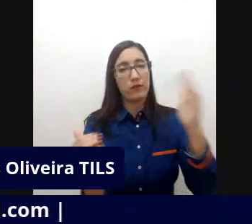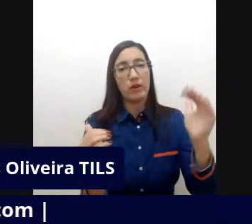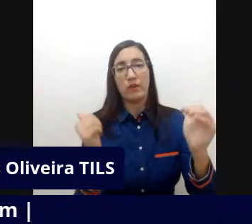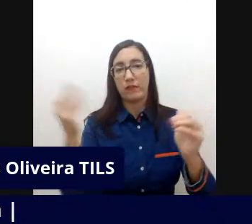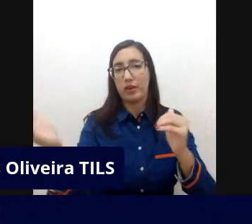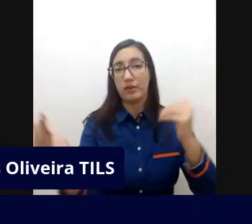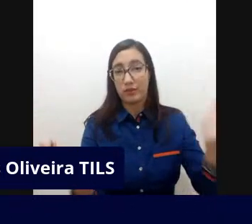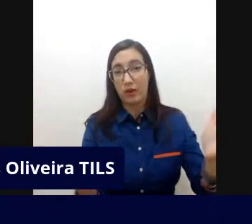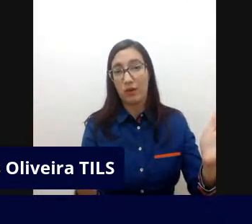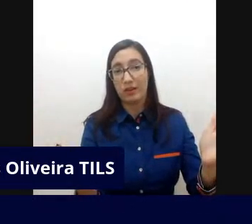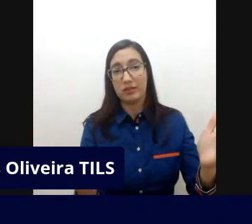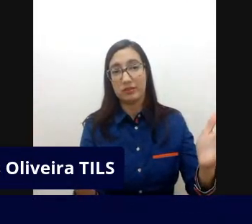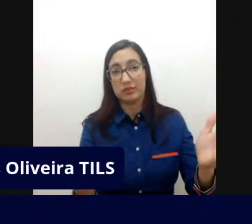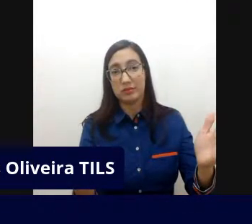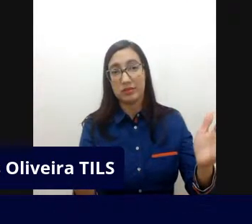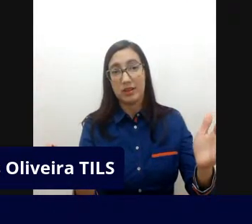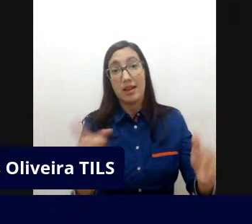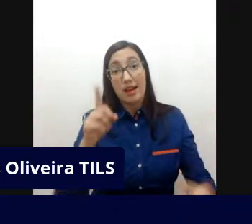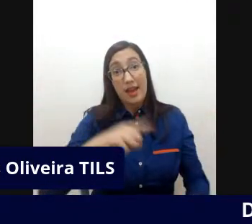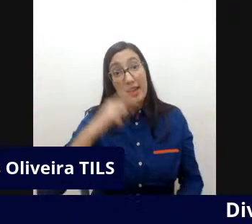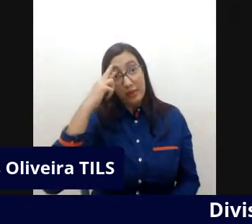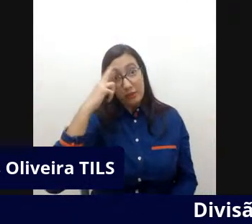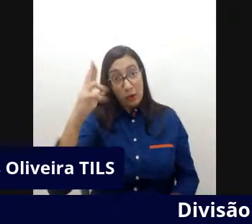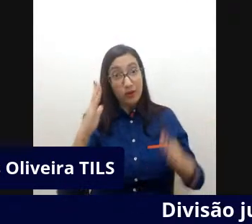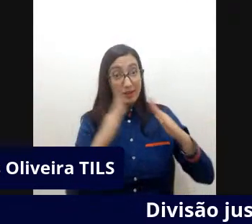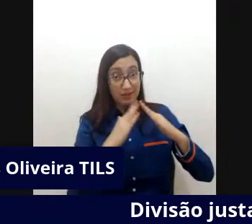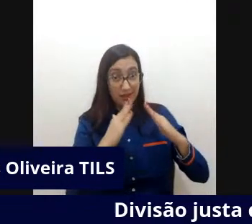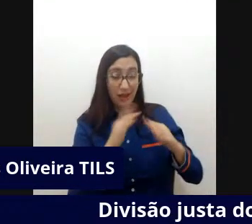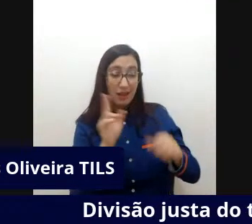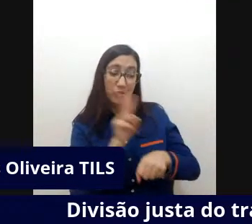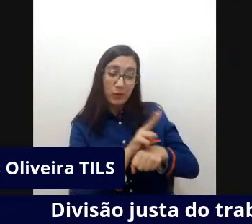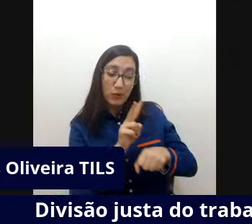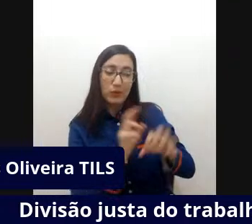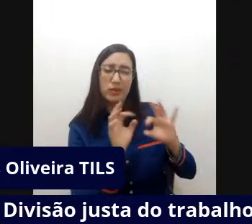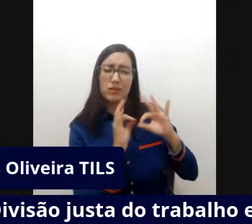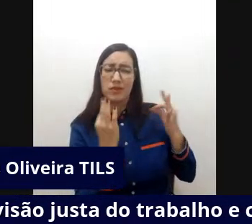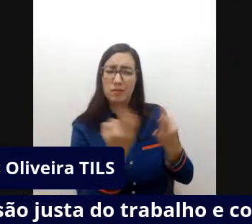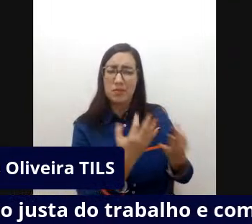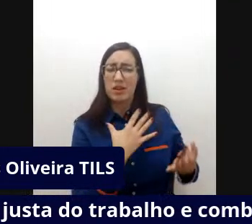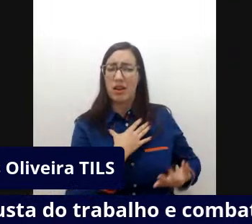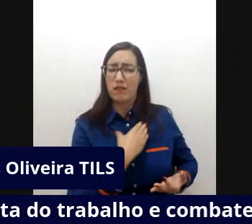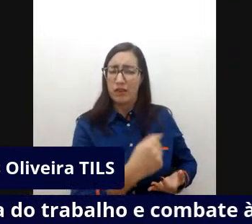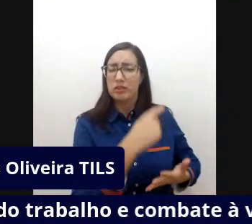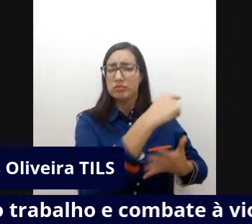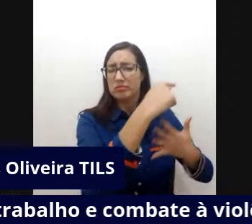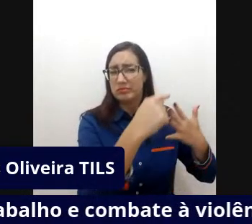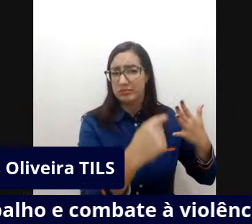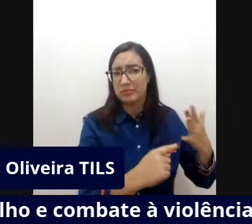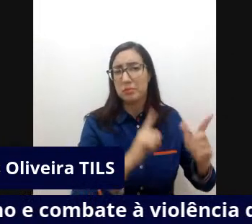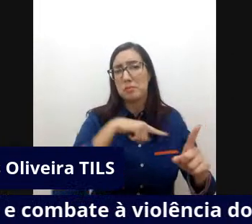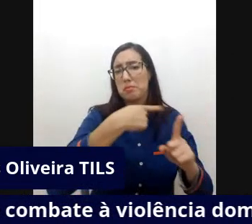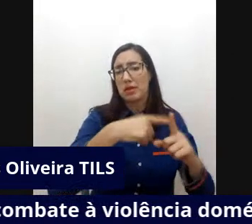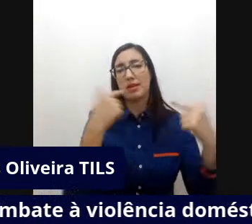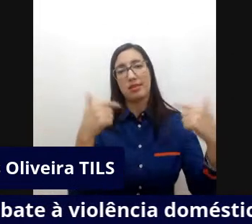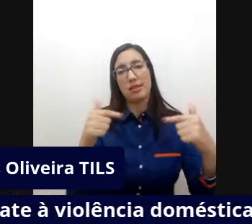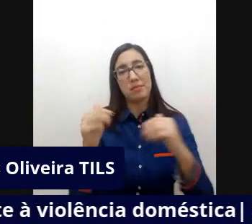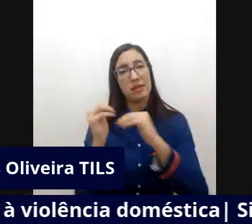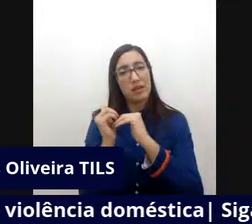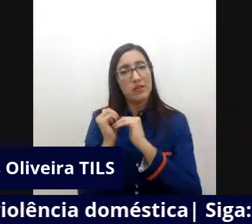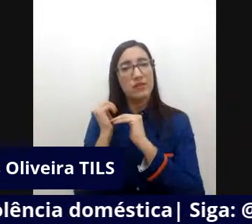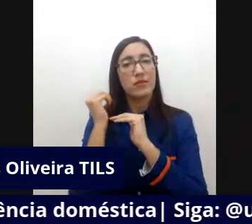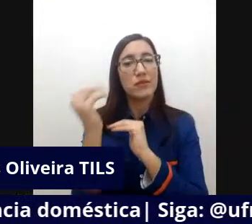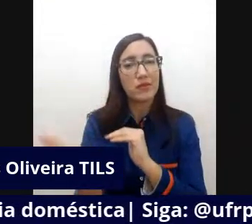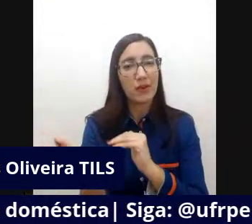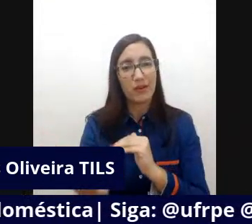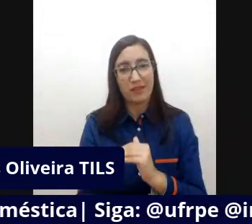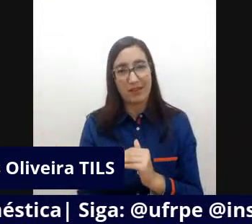casa, são donas de casa e essas sofrem mais. E aquelas que trabalham fora da residência, seja ele o